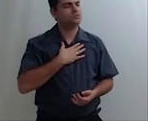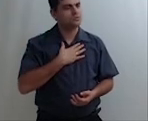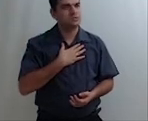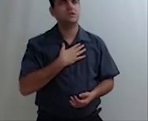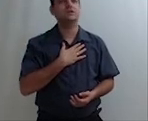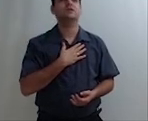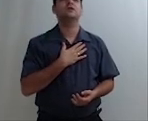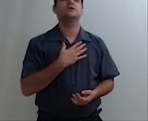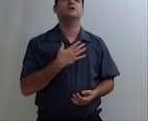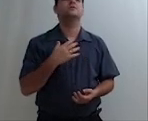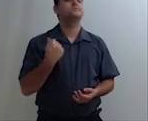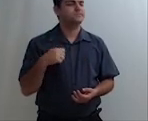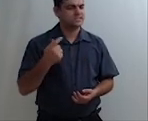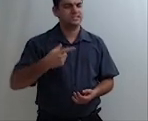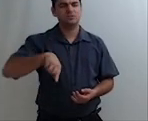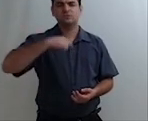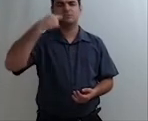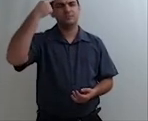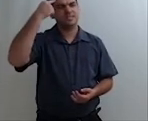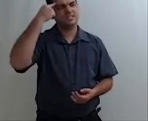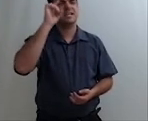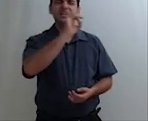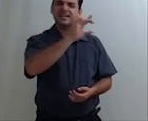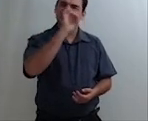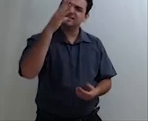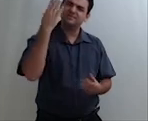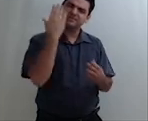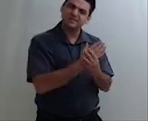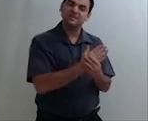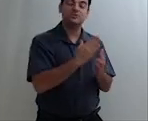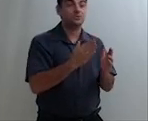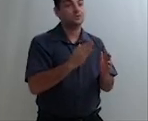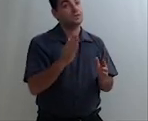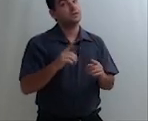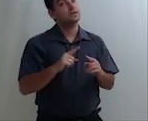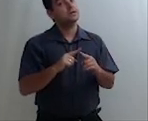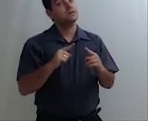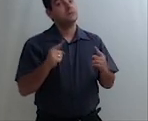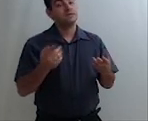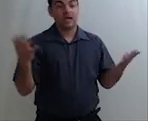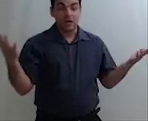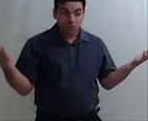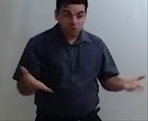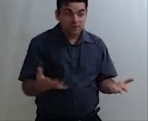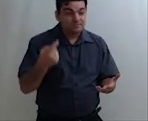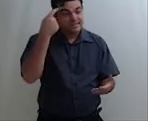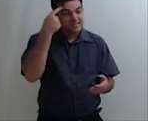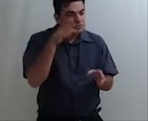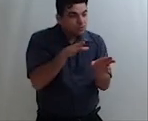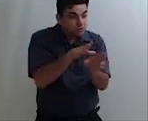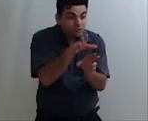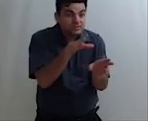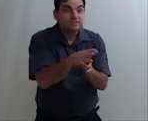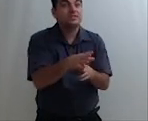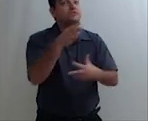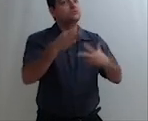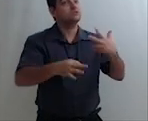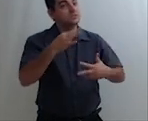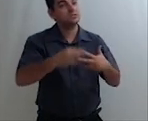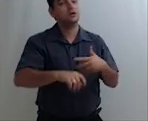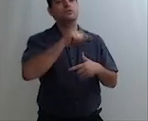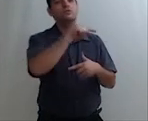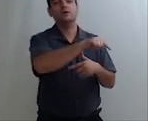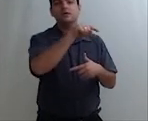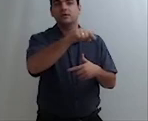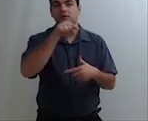consideradas sim no cada casa concreto mas em termos de orientação orientação judicial e orientação até